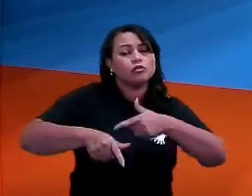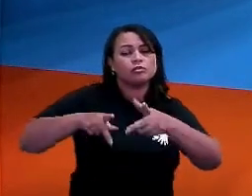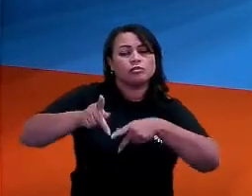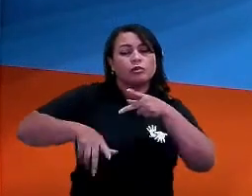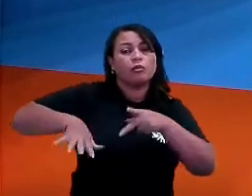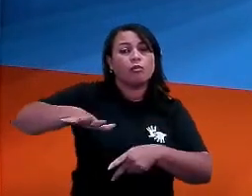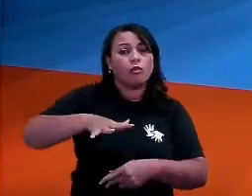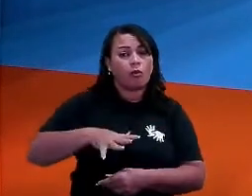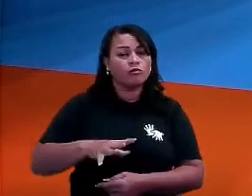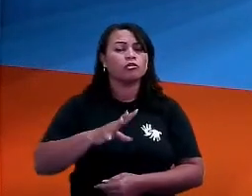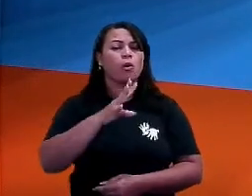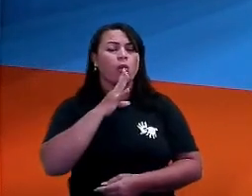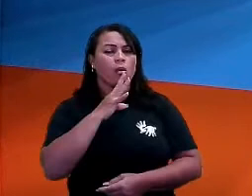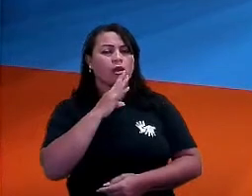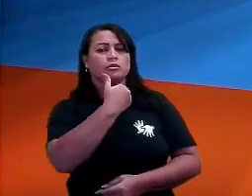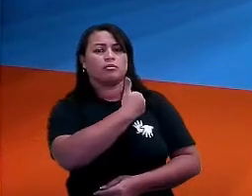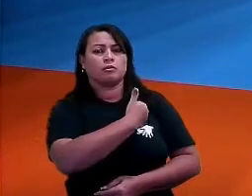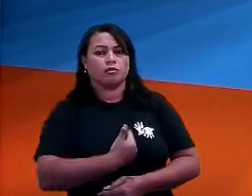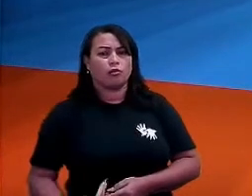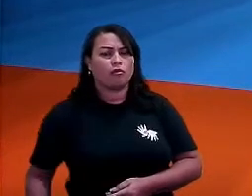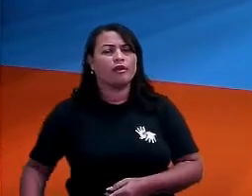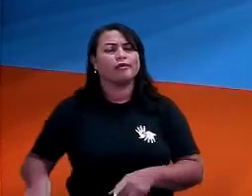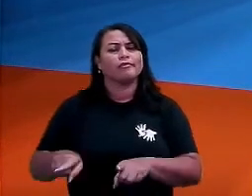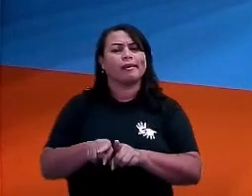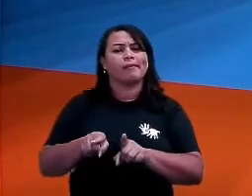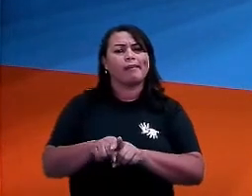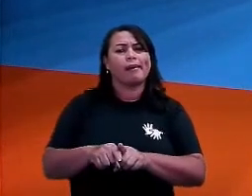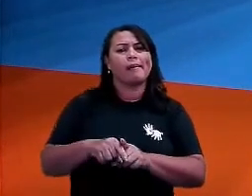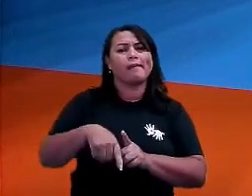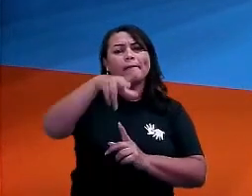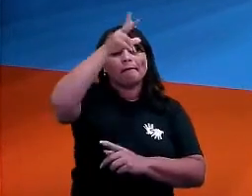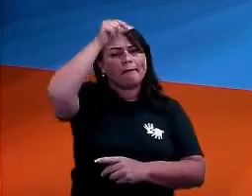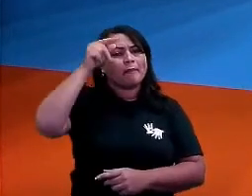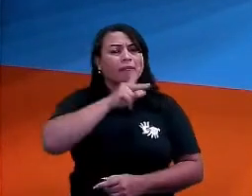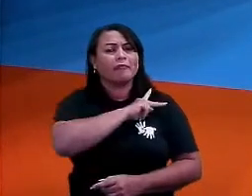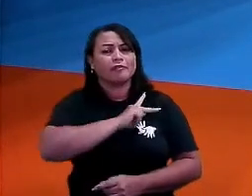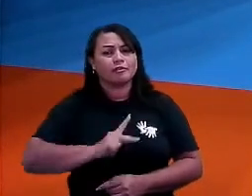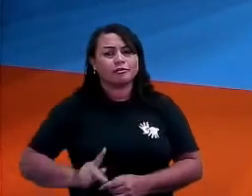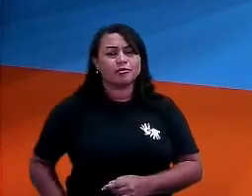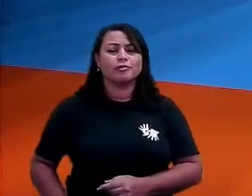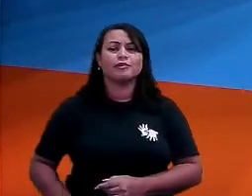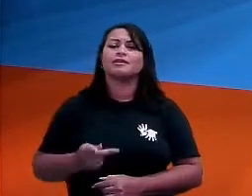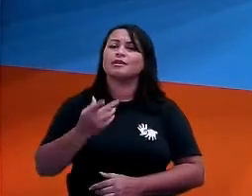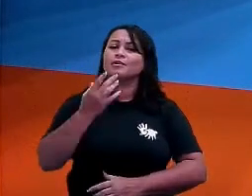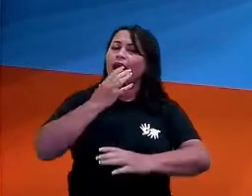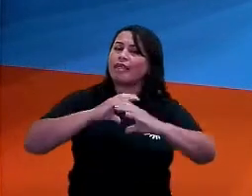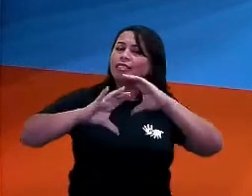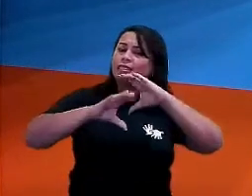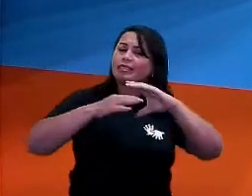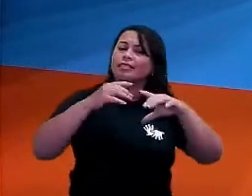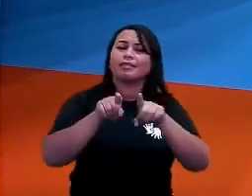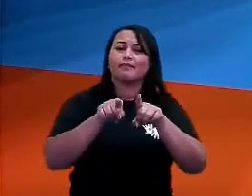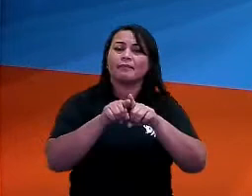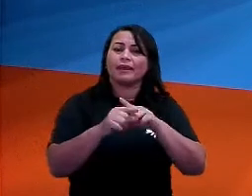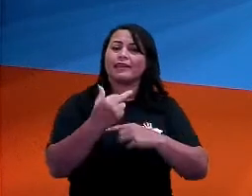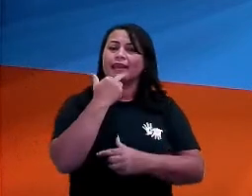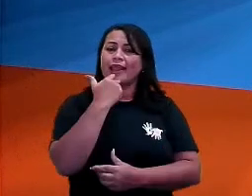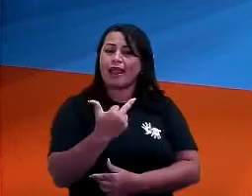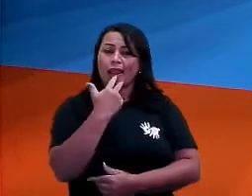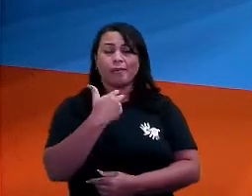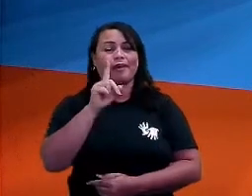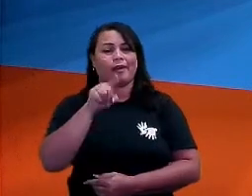seu governo por símbolos oficiais escritos e cantando na língua oficial. E a nossa língua oficial é